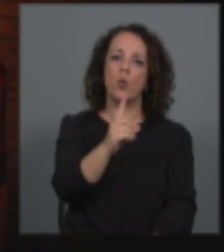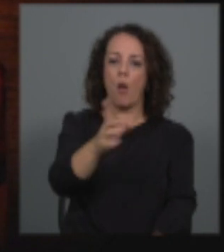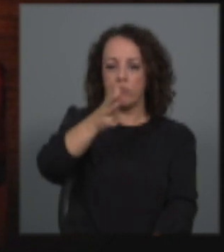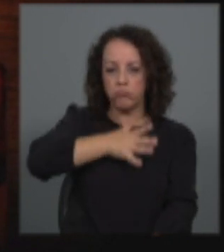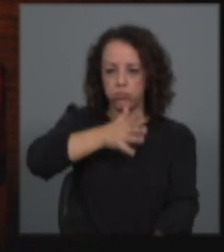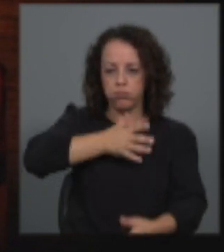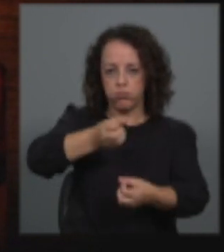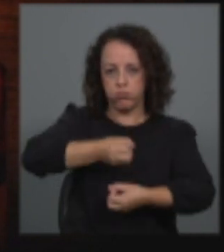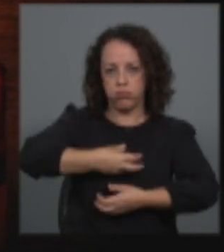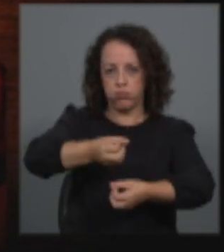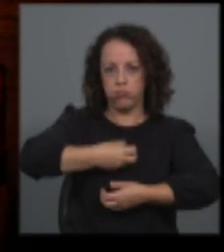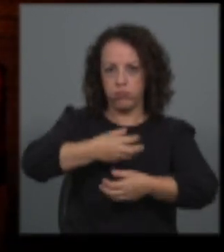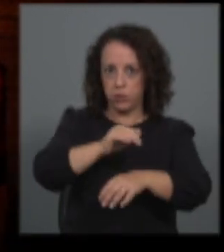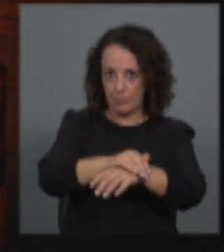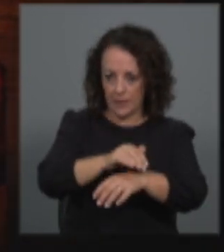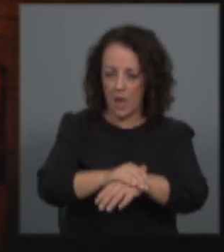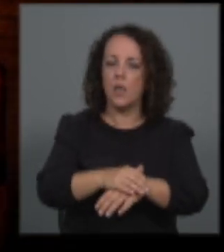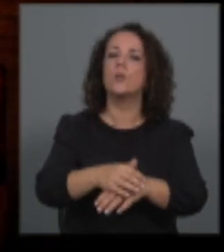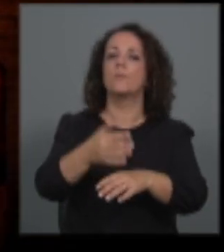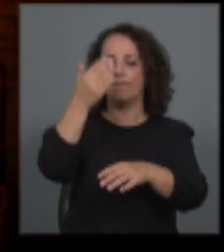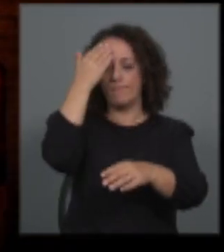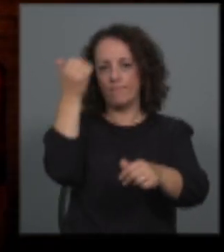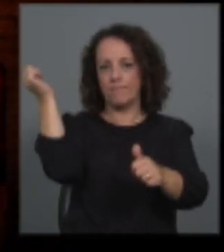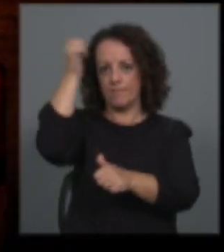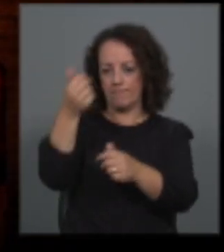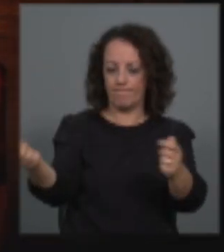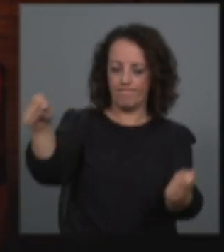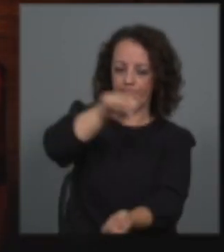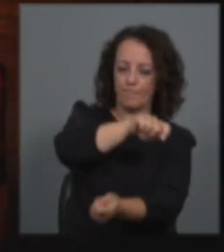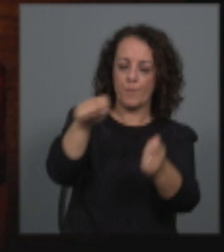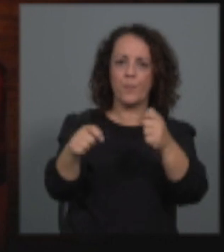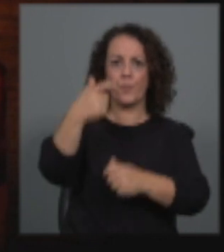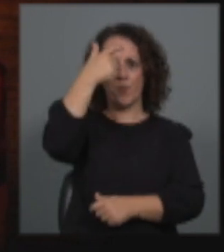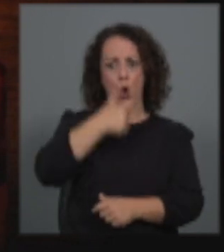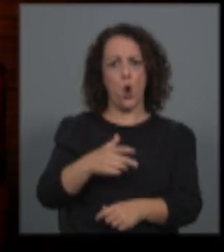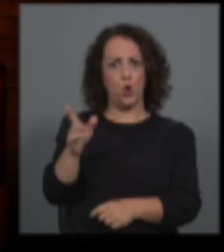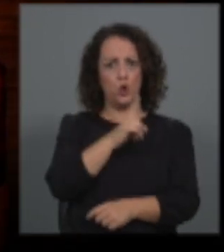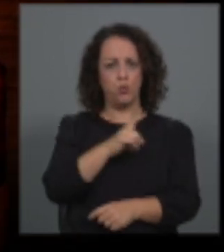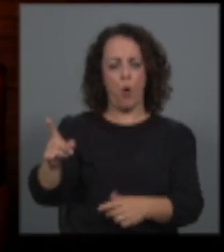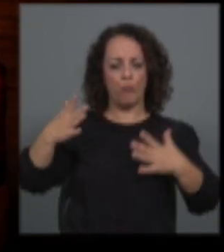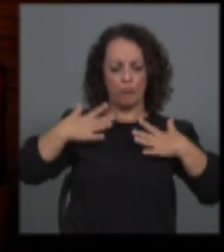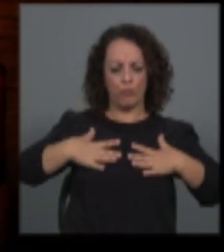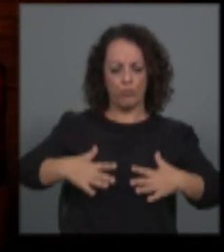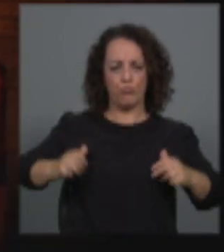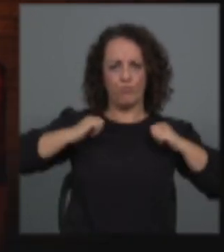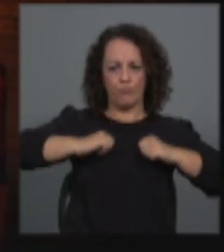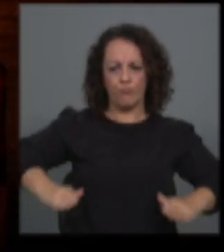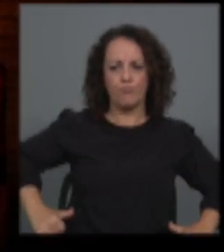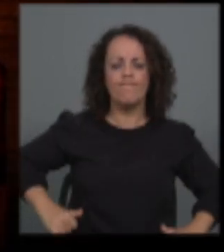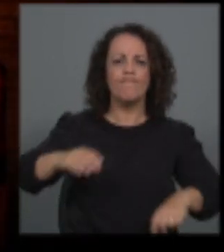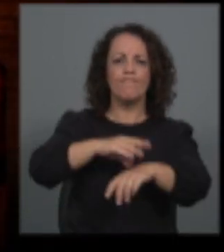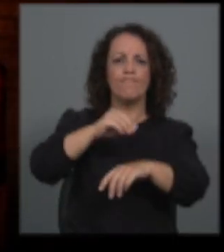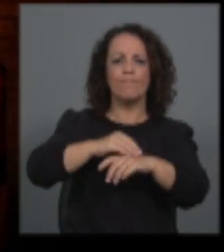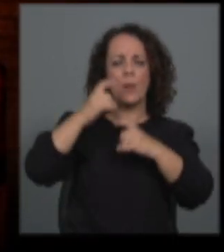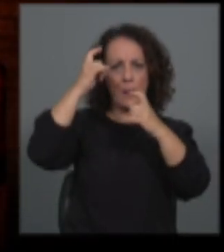pecados. João vestia-se de pelos de camelo, com um cinto de cabedal em volta dos rins, e alimentava-se